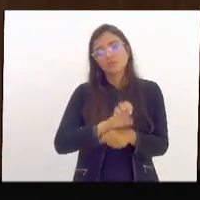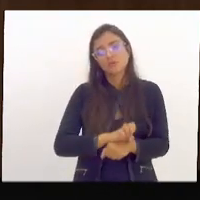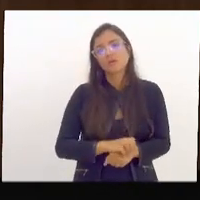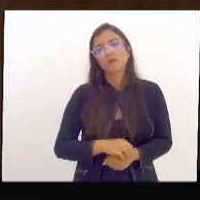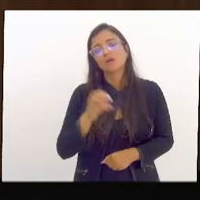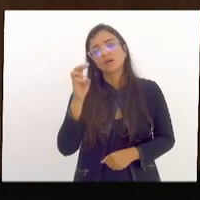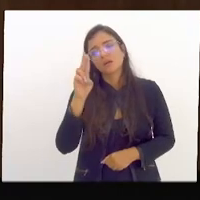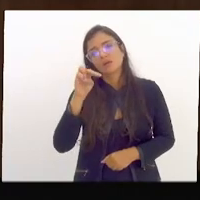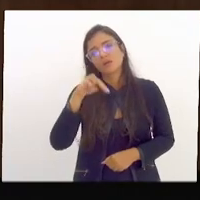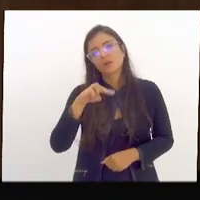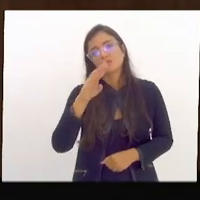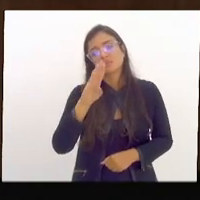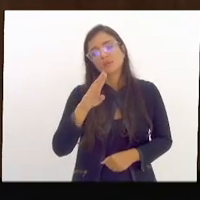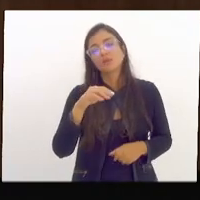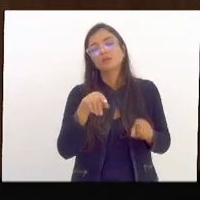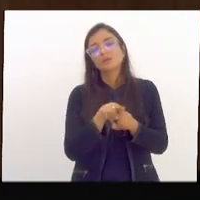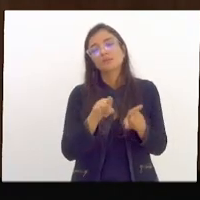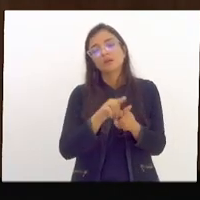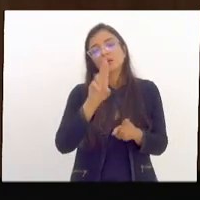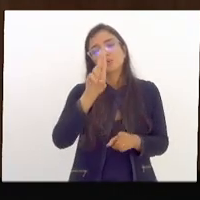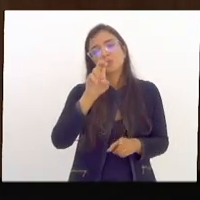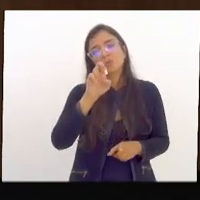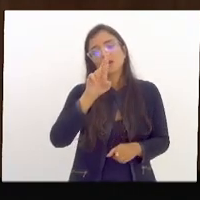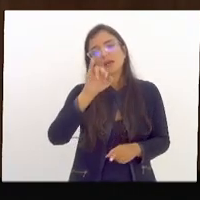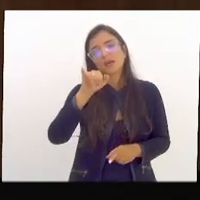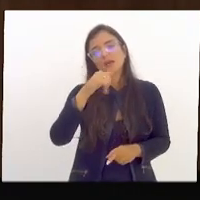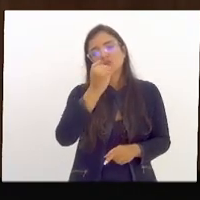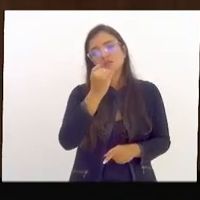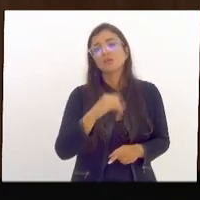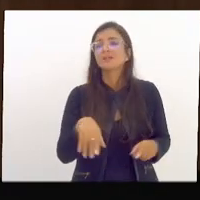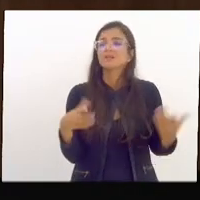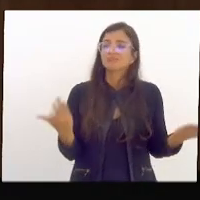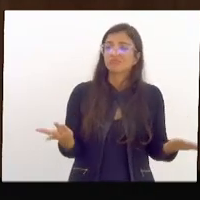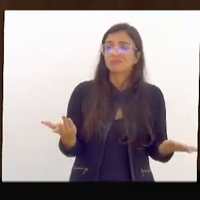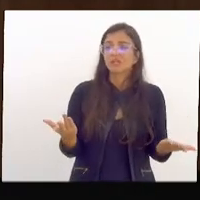UNB e o UERJ. Ou seja, a escravidão acabou em